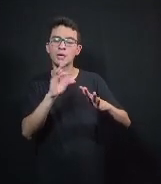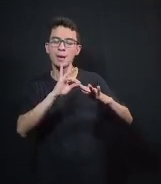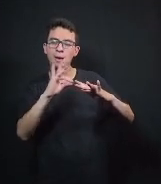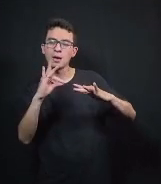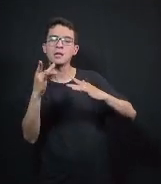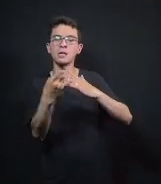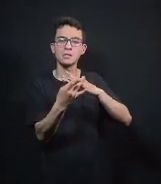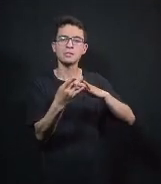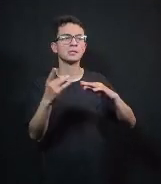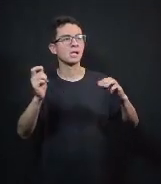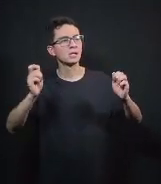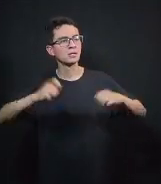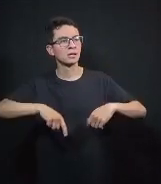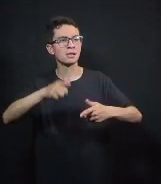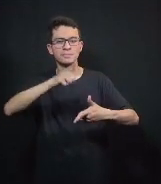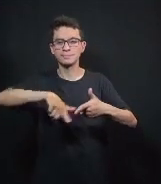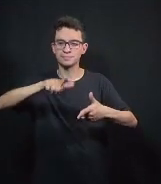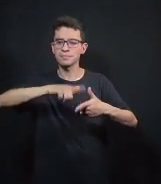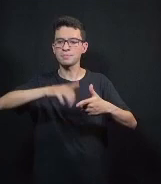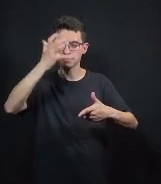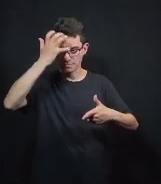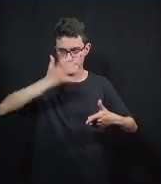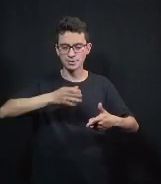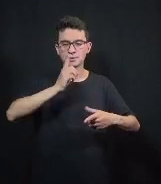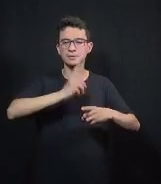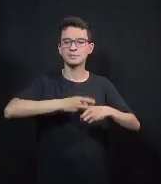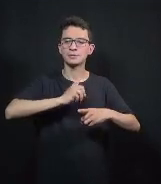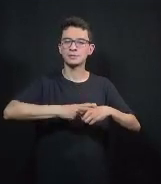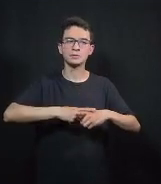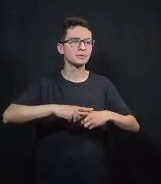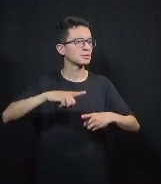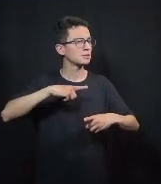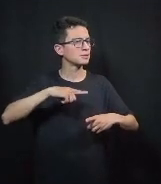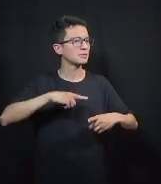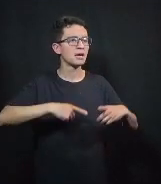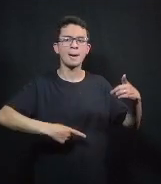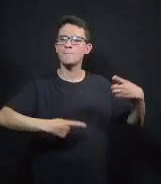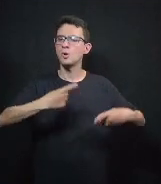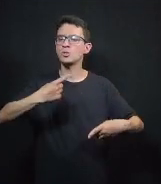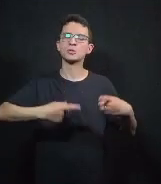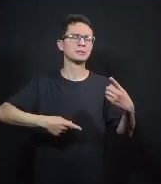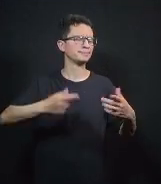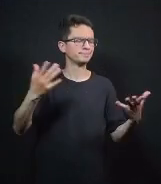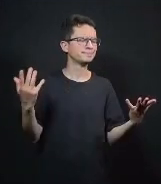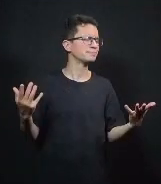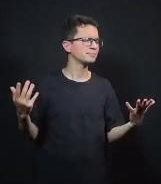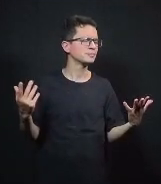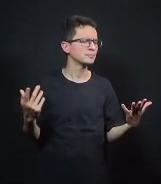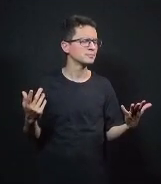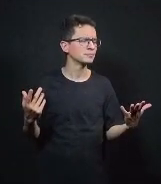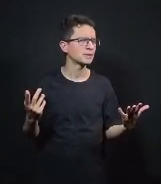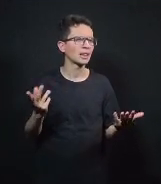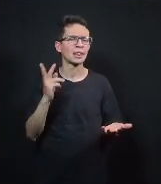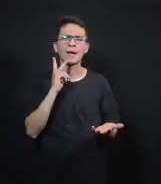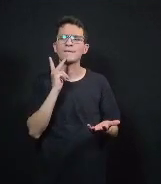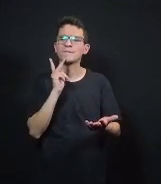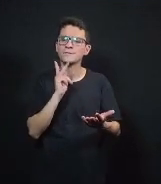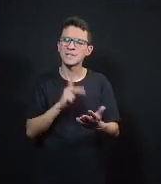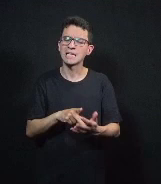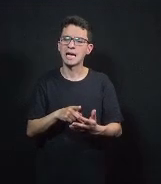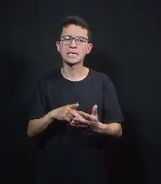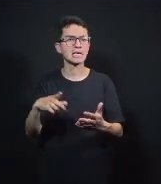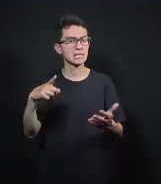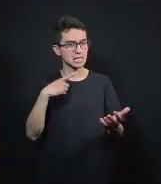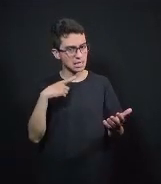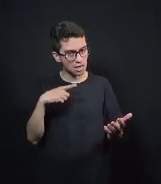problema complexo, mas ele tem uma natureza política, mas ele se expressa nessa realidade tecnológica que a gente vive